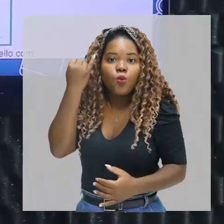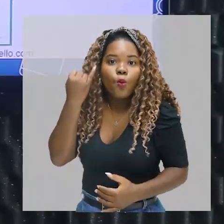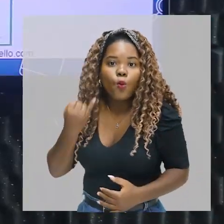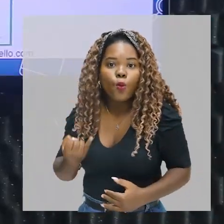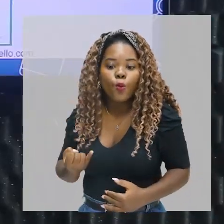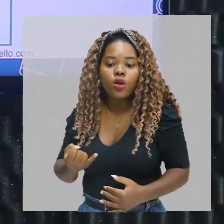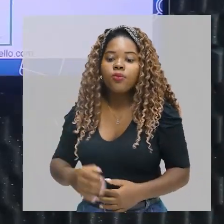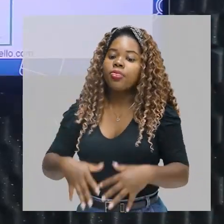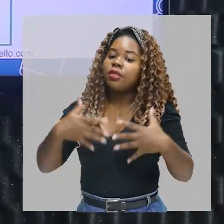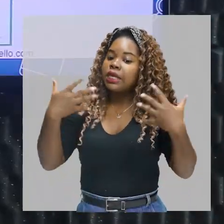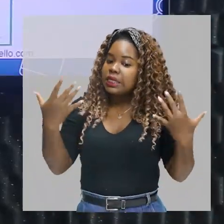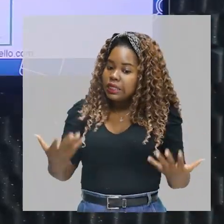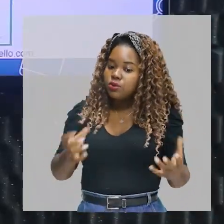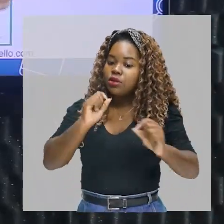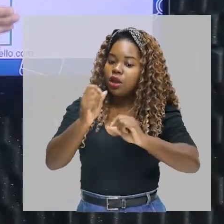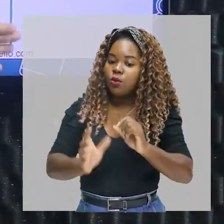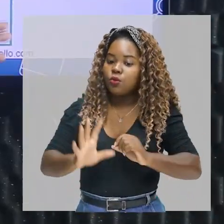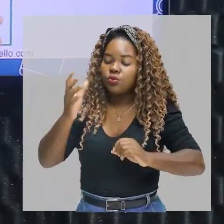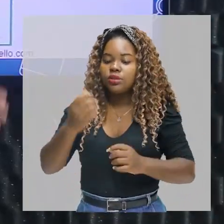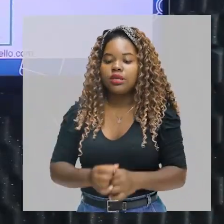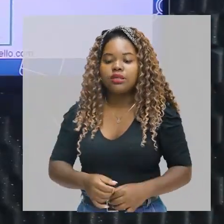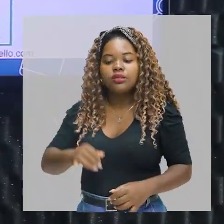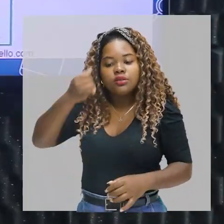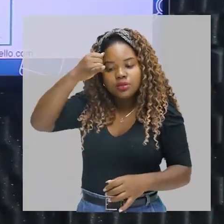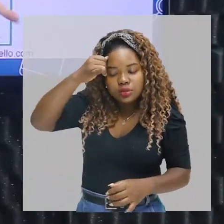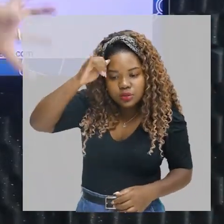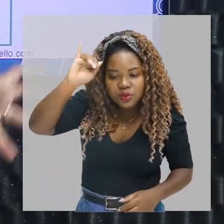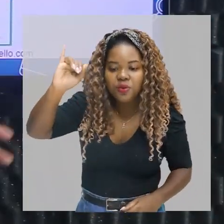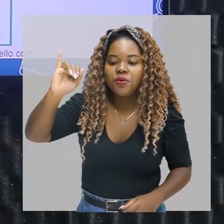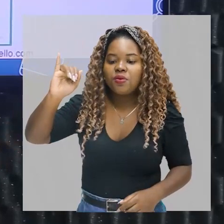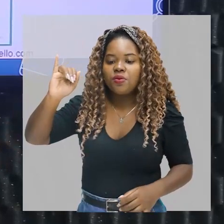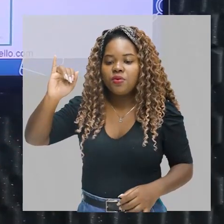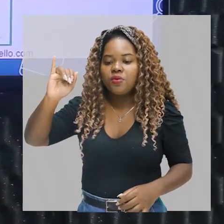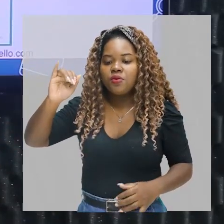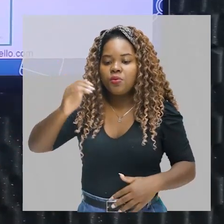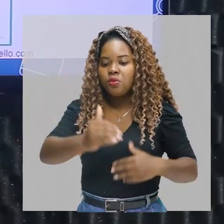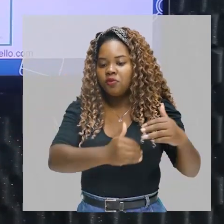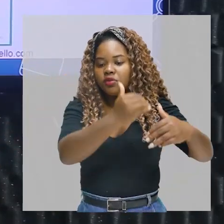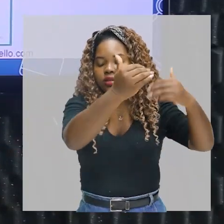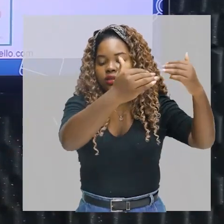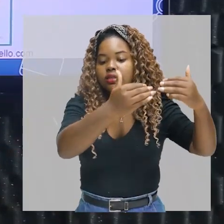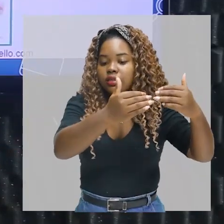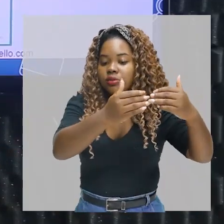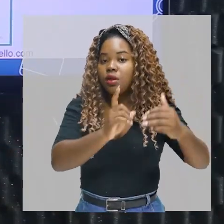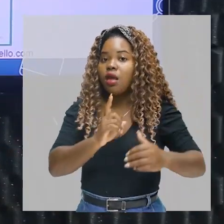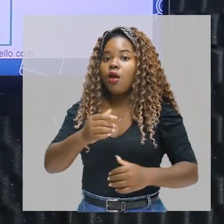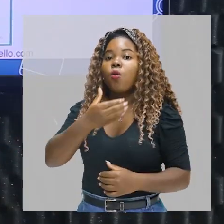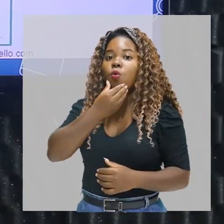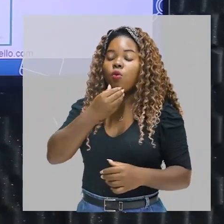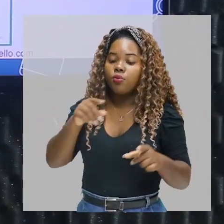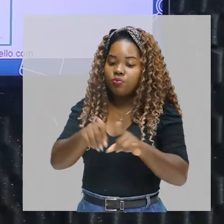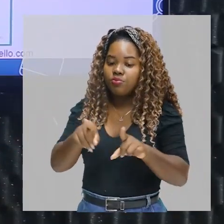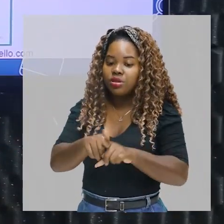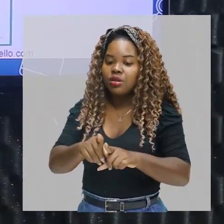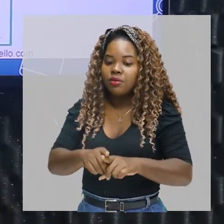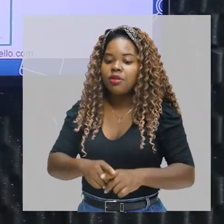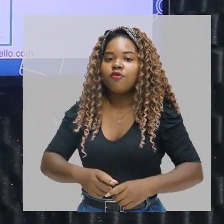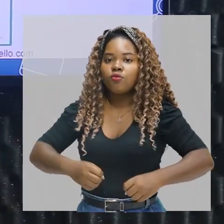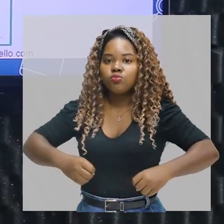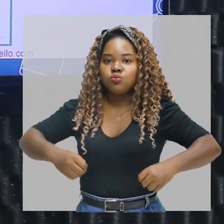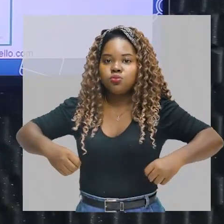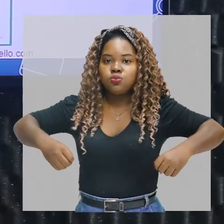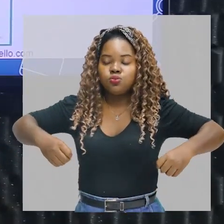foi crescendo, ele também foi ganhando massa muscular, que é o princípio da sobrecarga, que é o princípio da adaptação. Quando eu falo